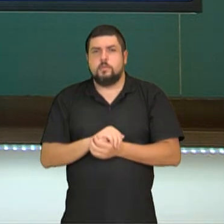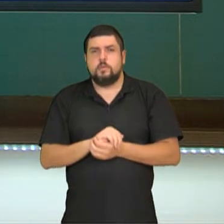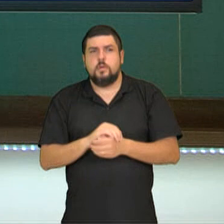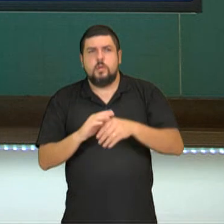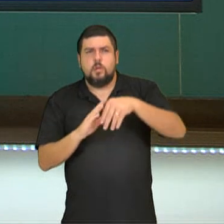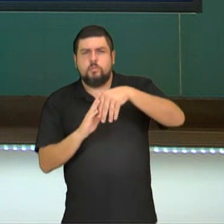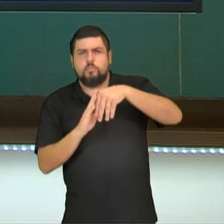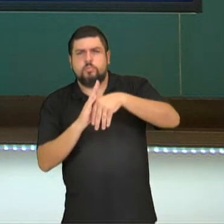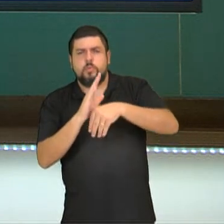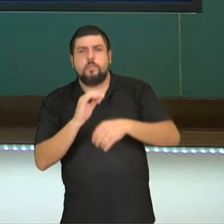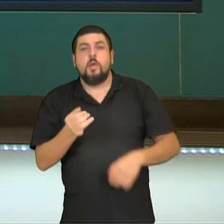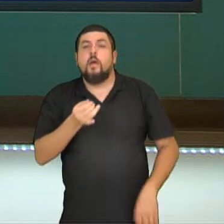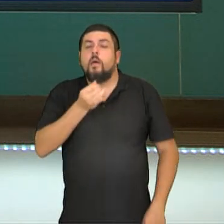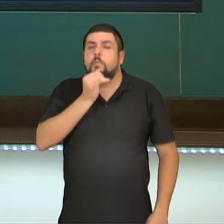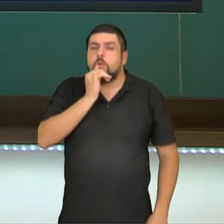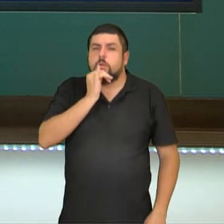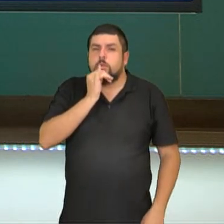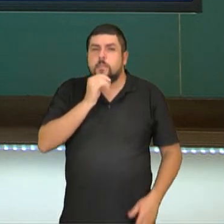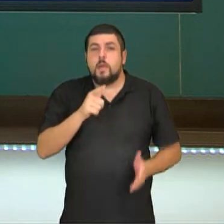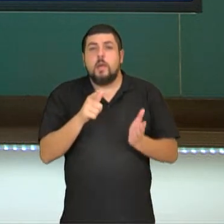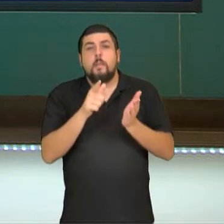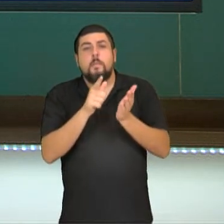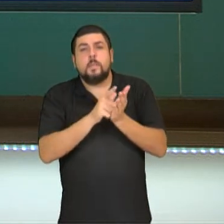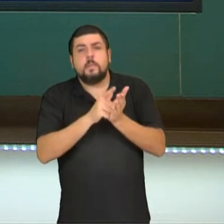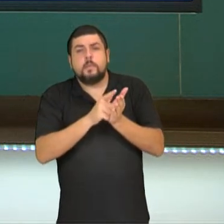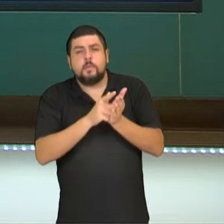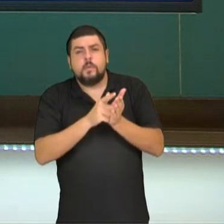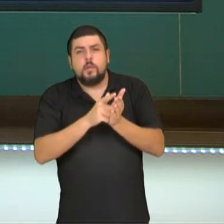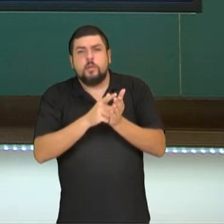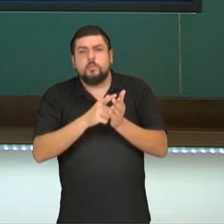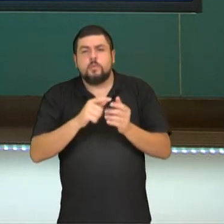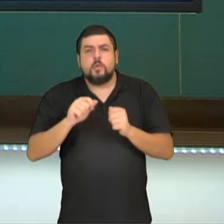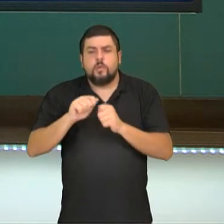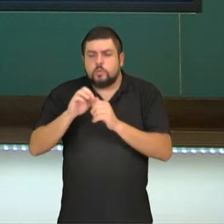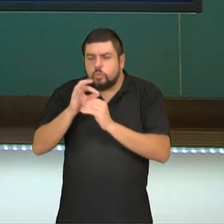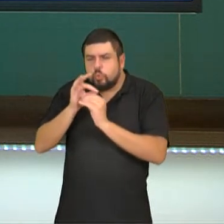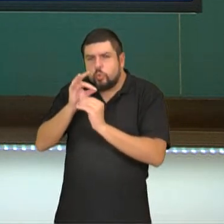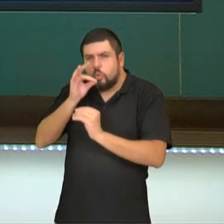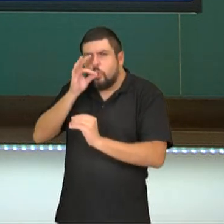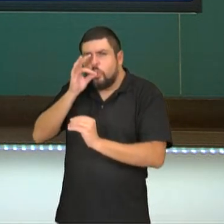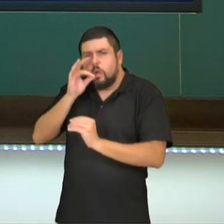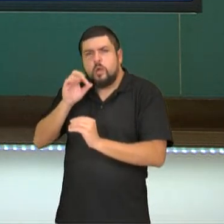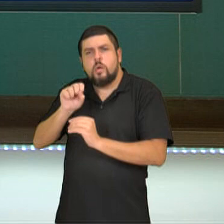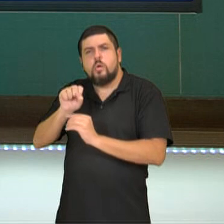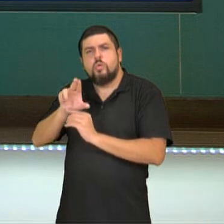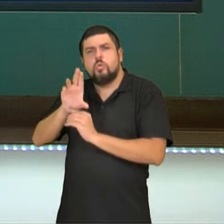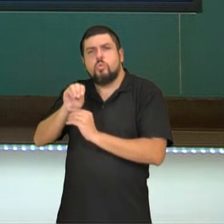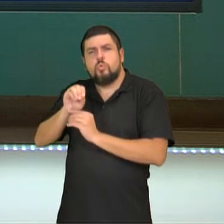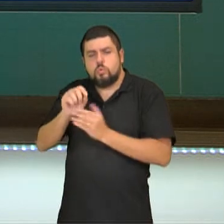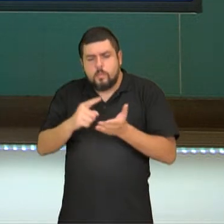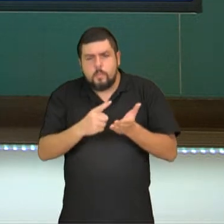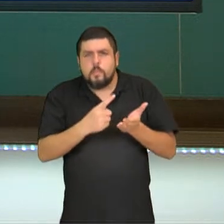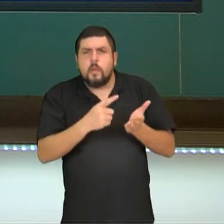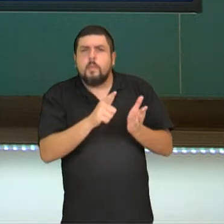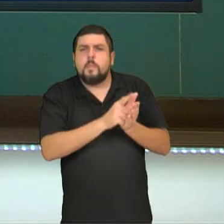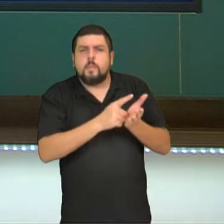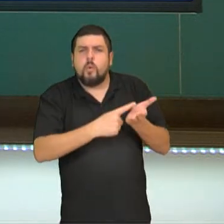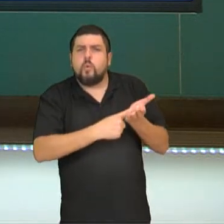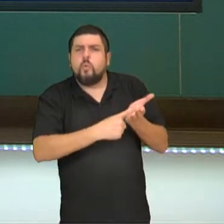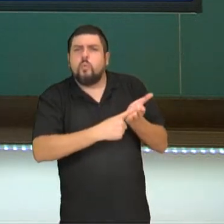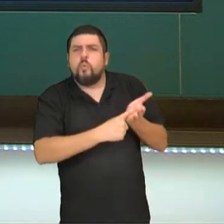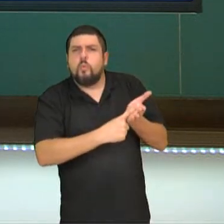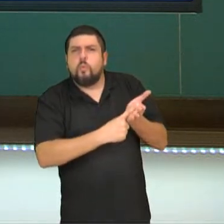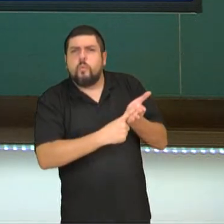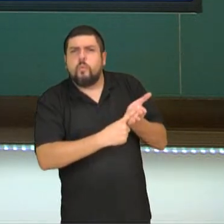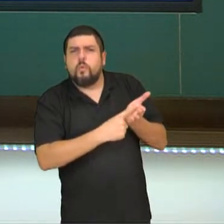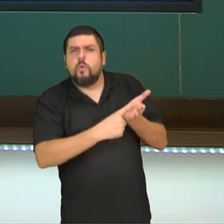canudinho, o canudinho fica com carga oposta à carga do papel, de tal forma que a soma dê zero, tá? A soma tem que dar zero.